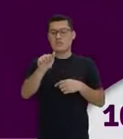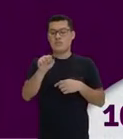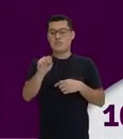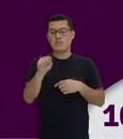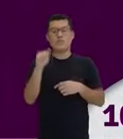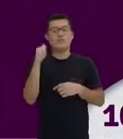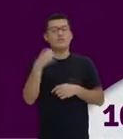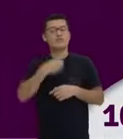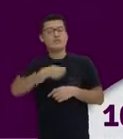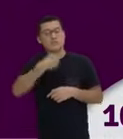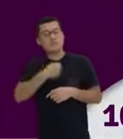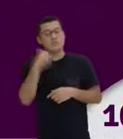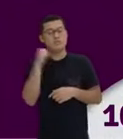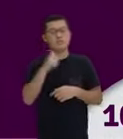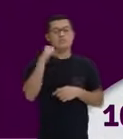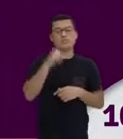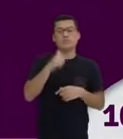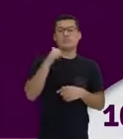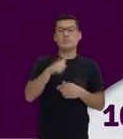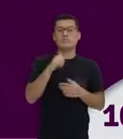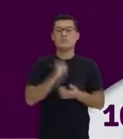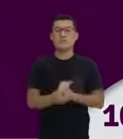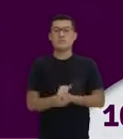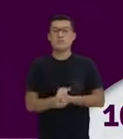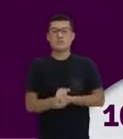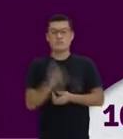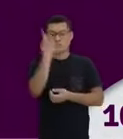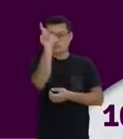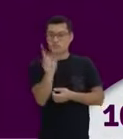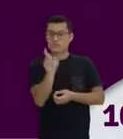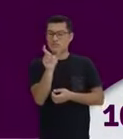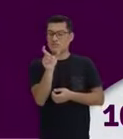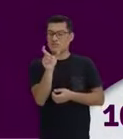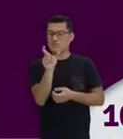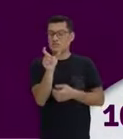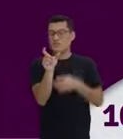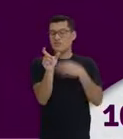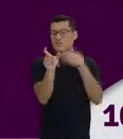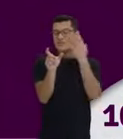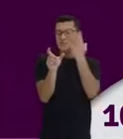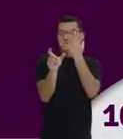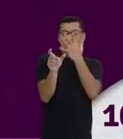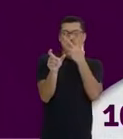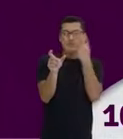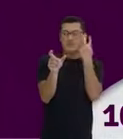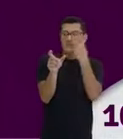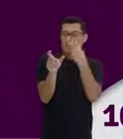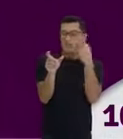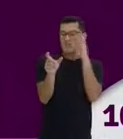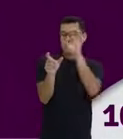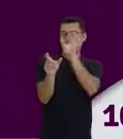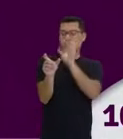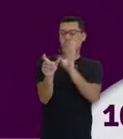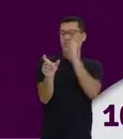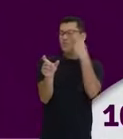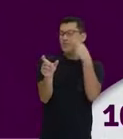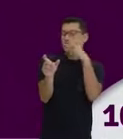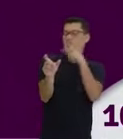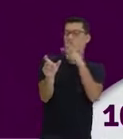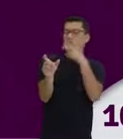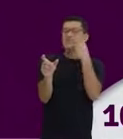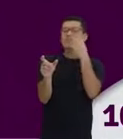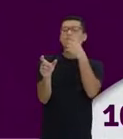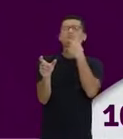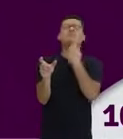aqui olha as mudas que eram seres Encantados da mitologia ela seriam a inspiração para